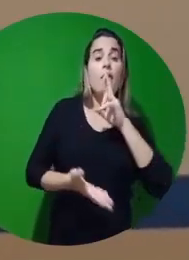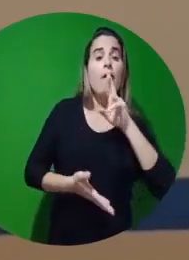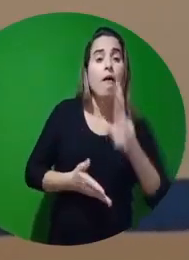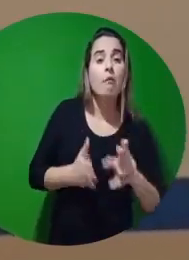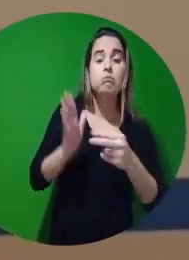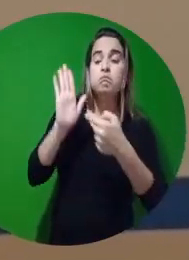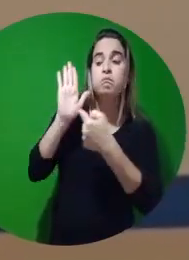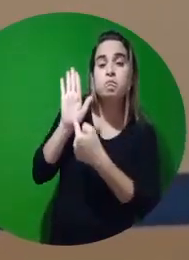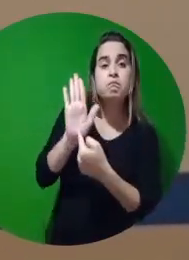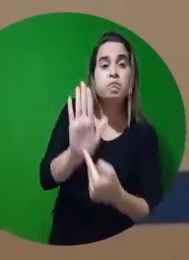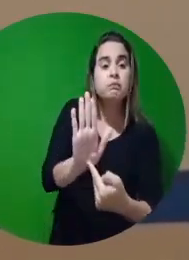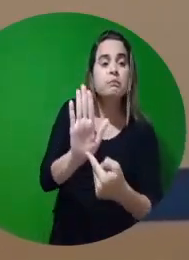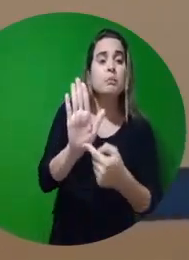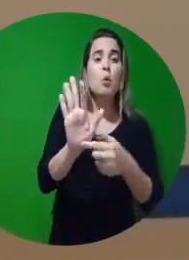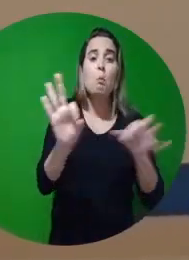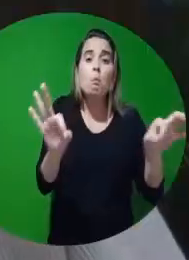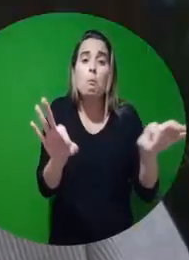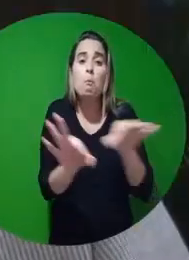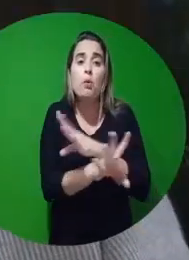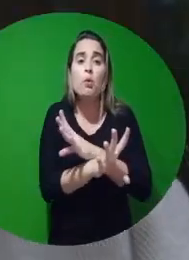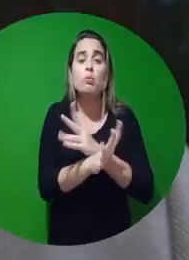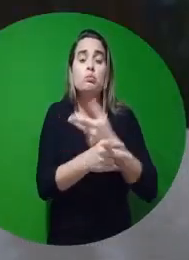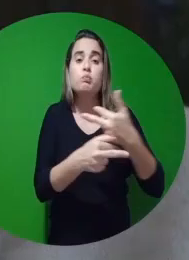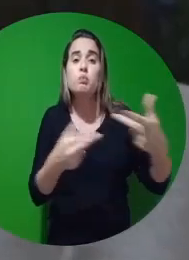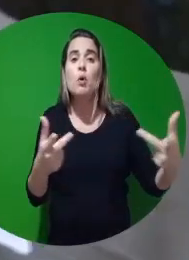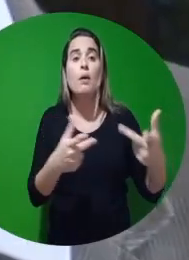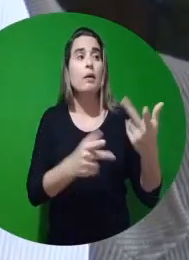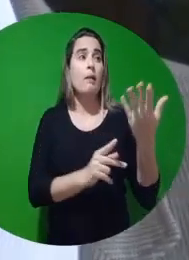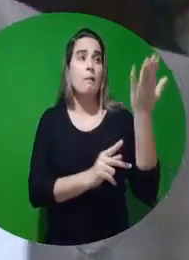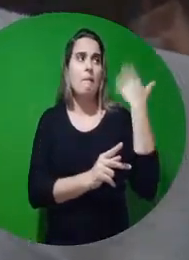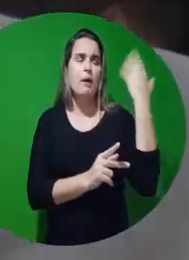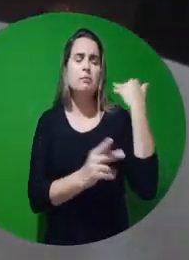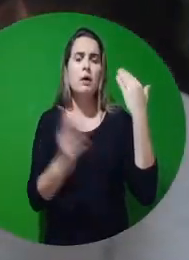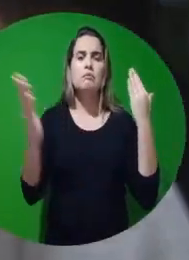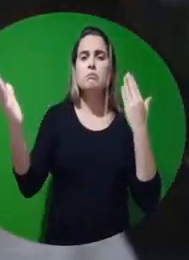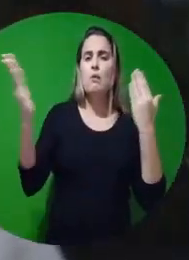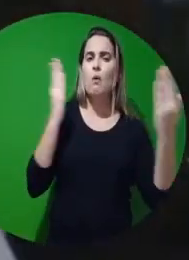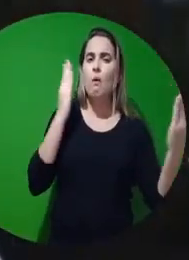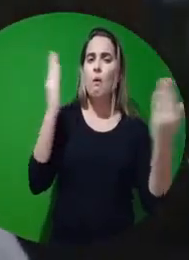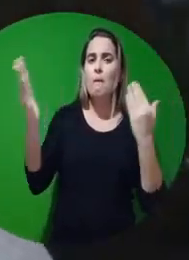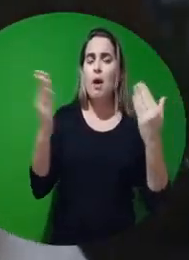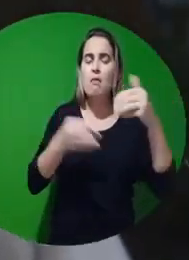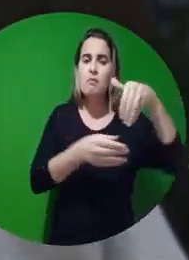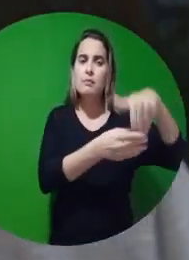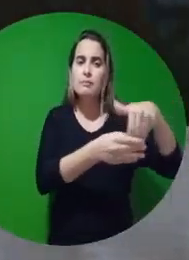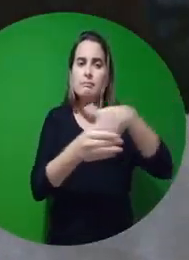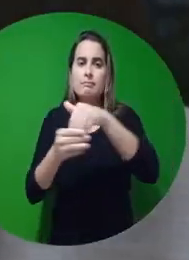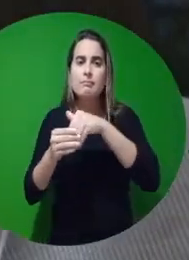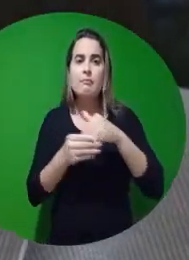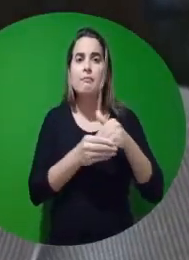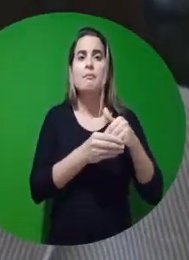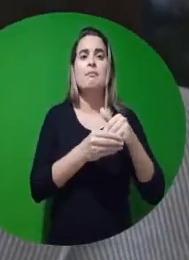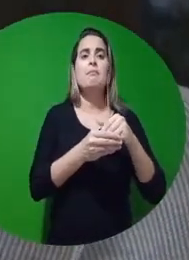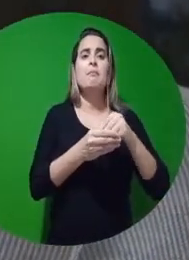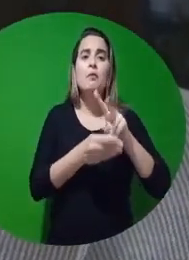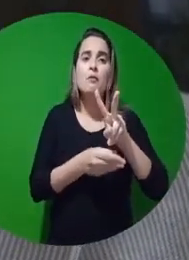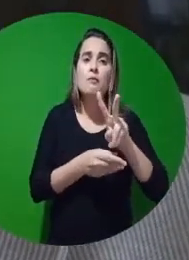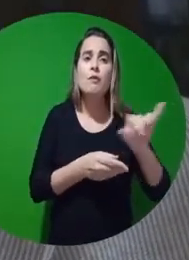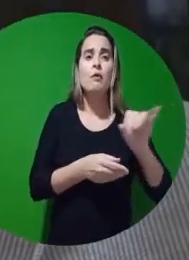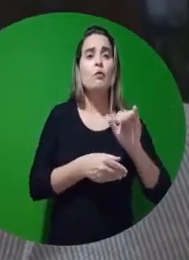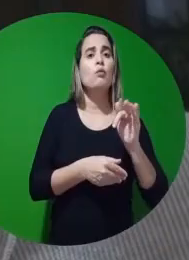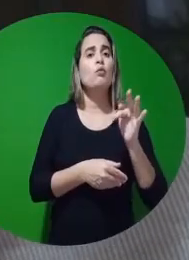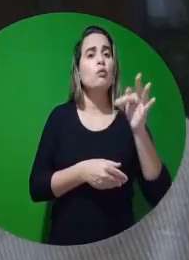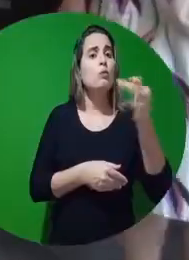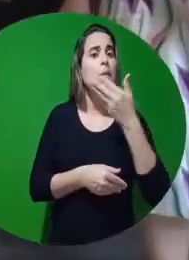resultaram em tarefas e prazos de execução com um só objetivo viabilizar as condições operacionais necessárias para